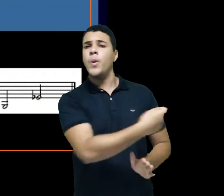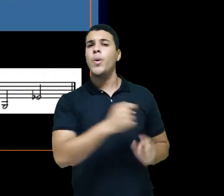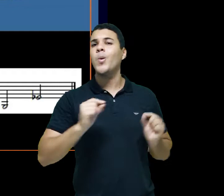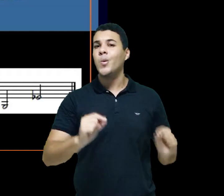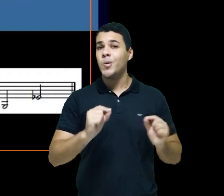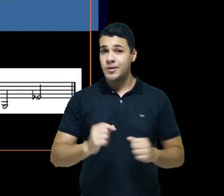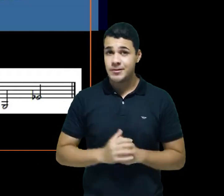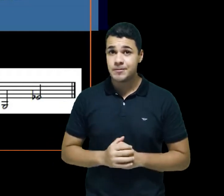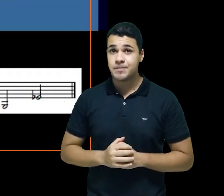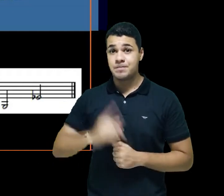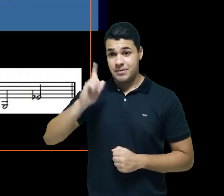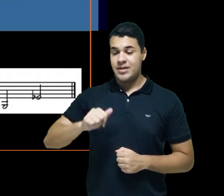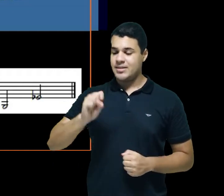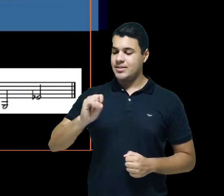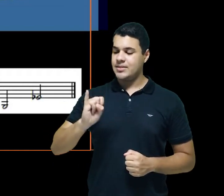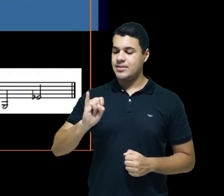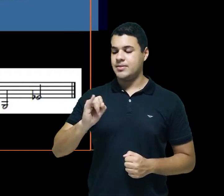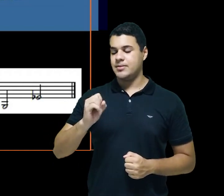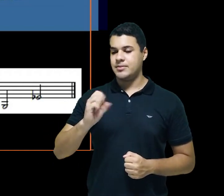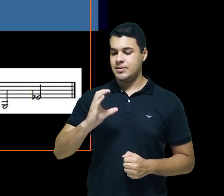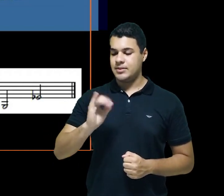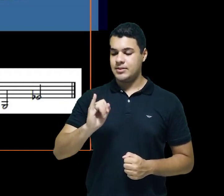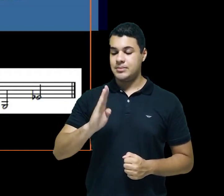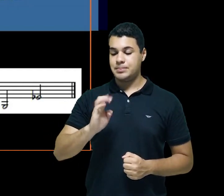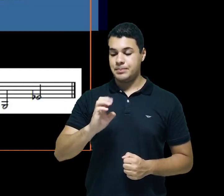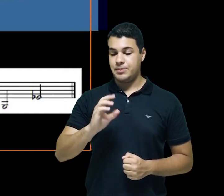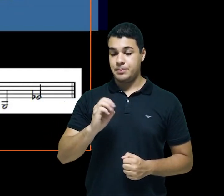está de Si bemol 2